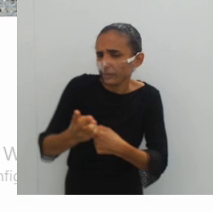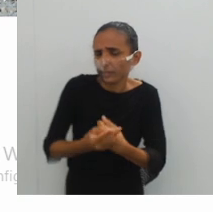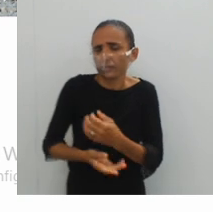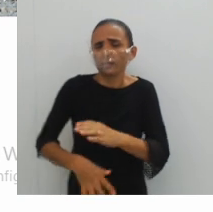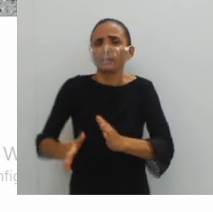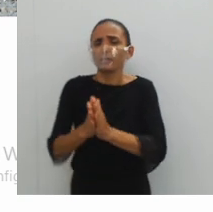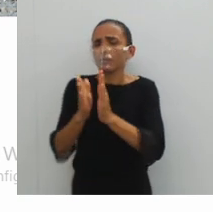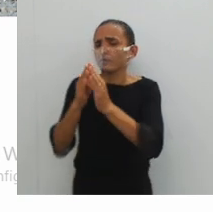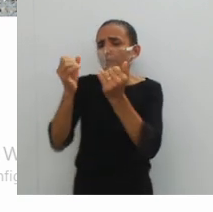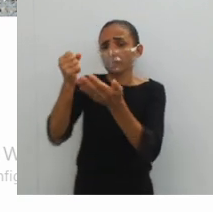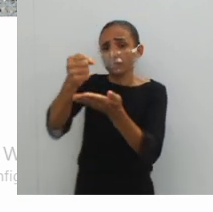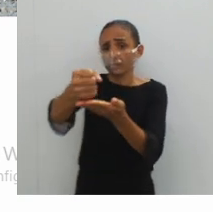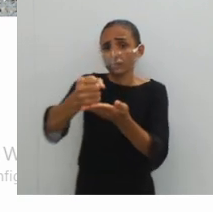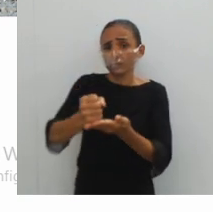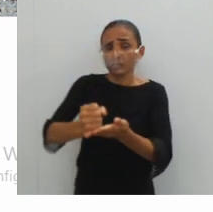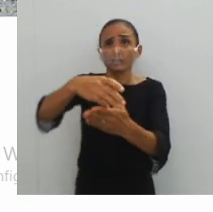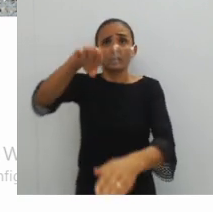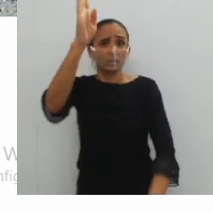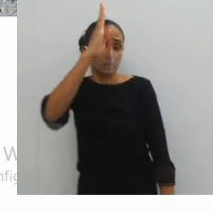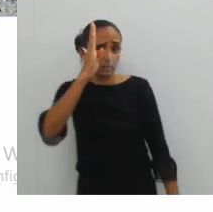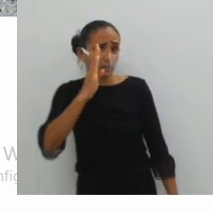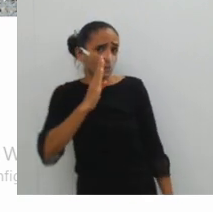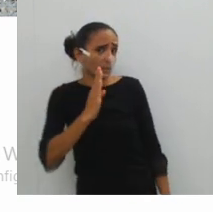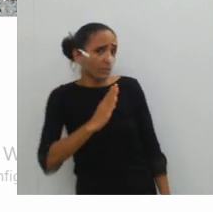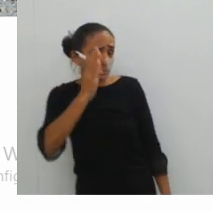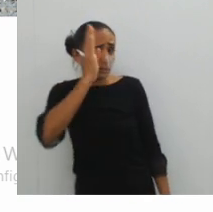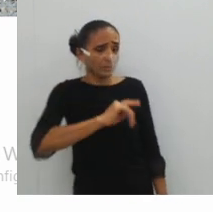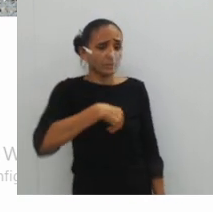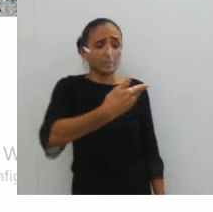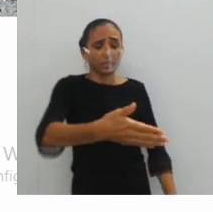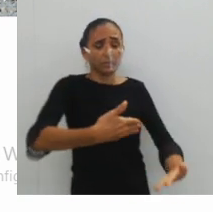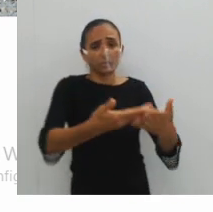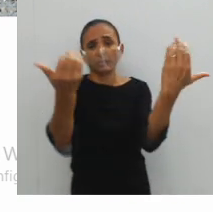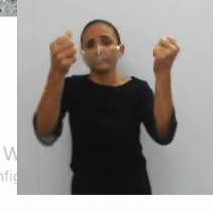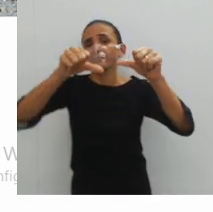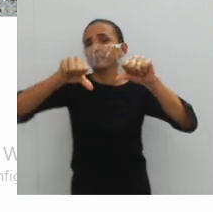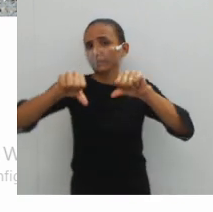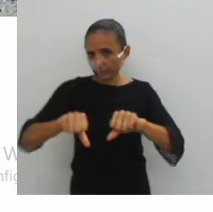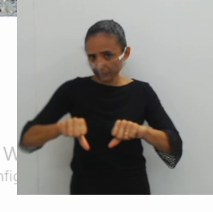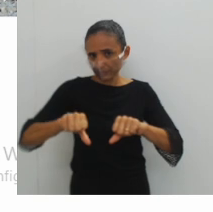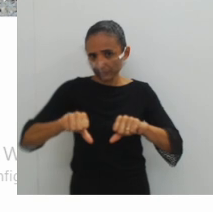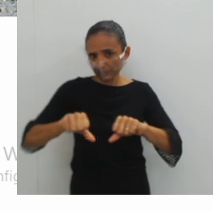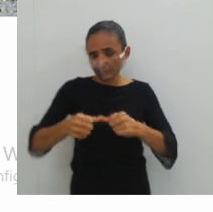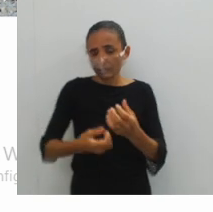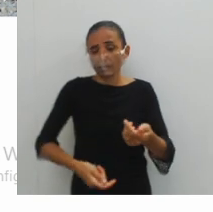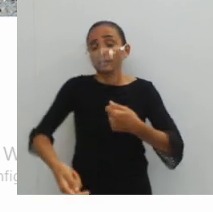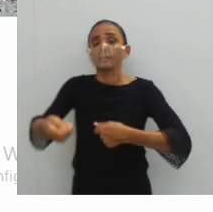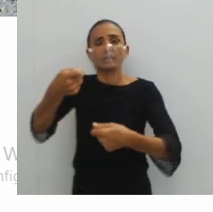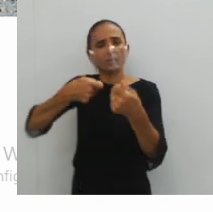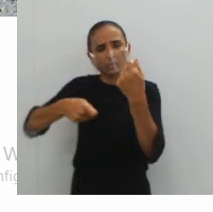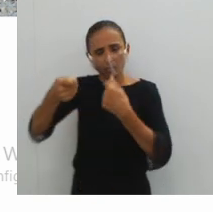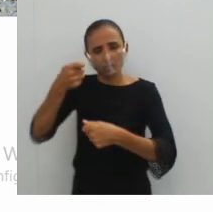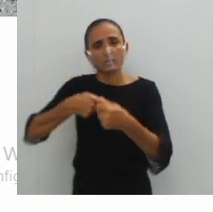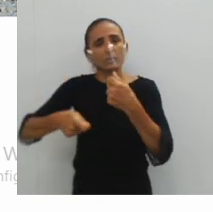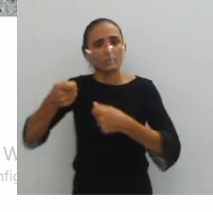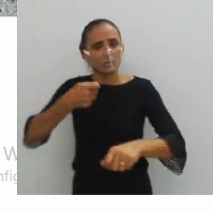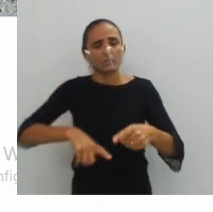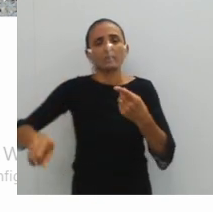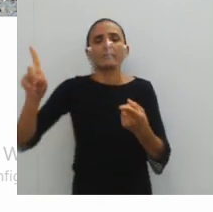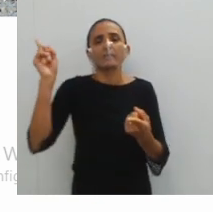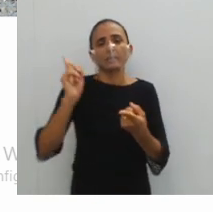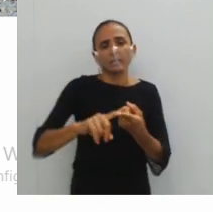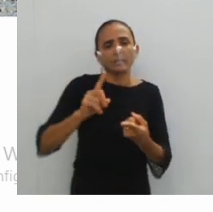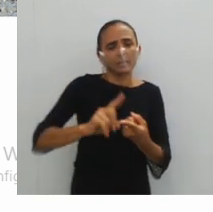Brasil por seu país estar em grande crise, tá? A questão econômica também é outra